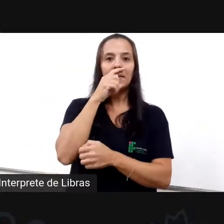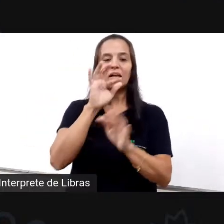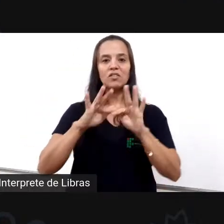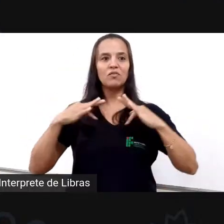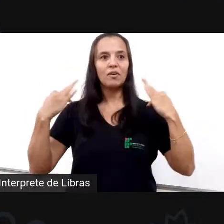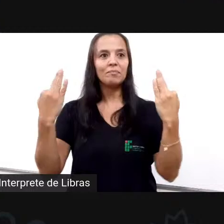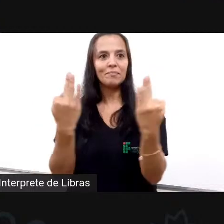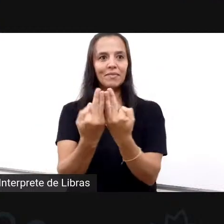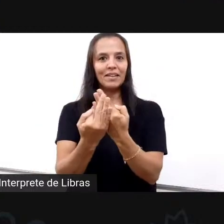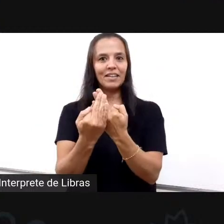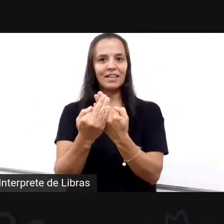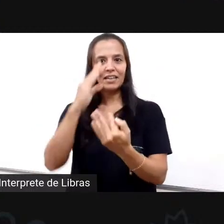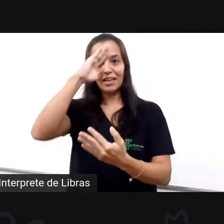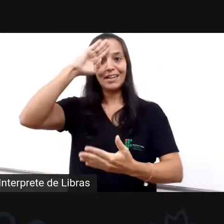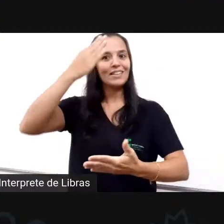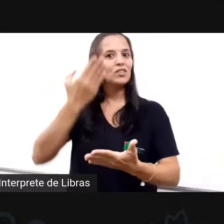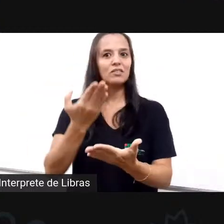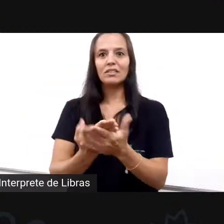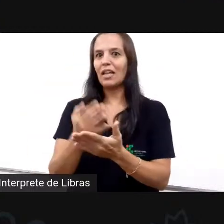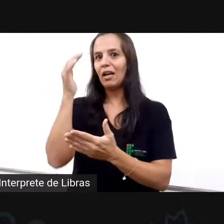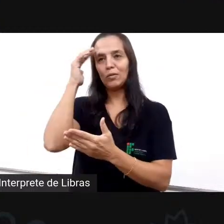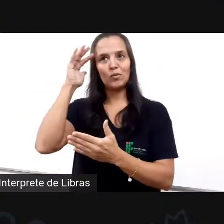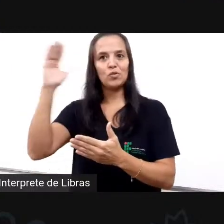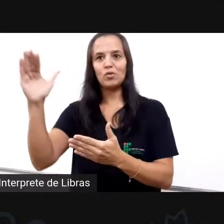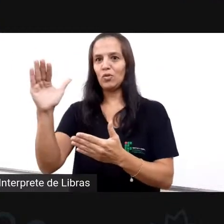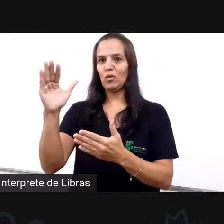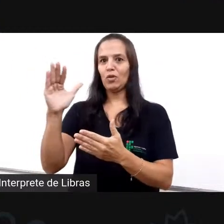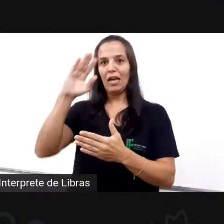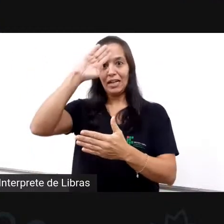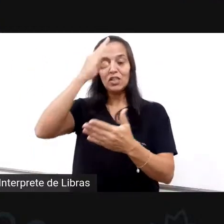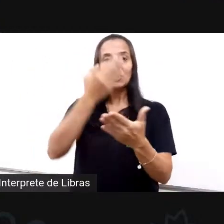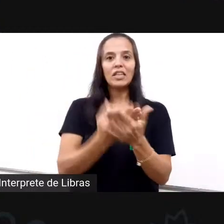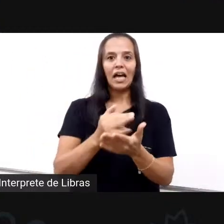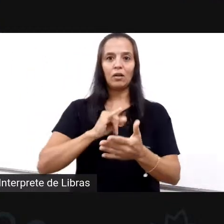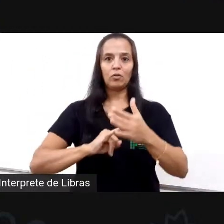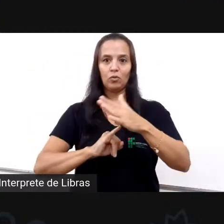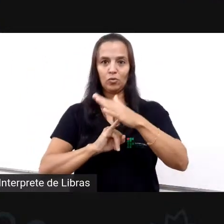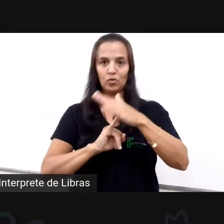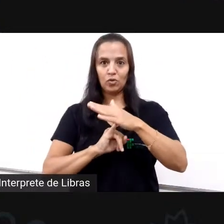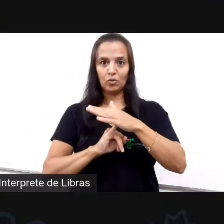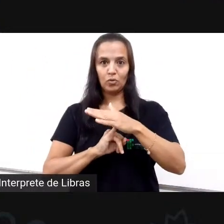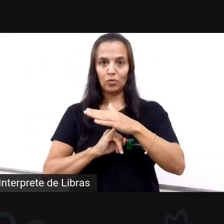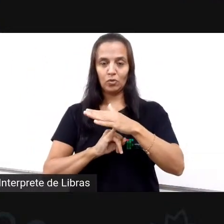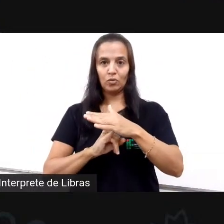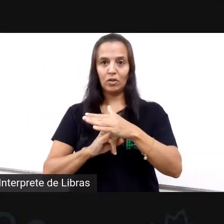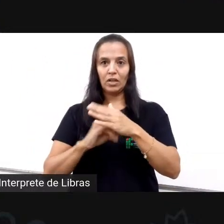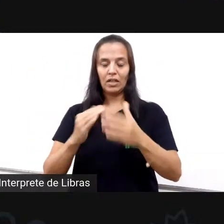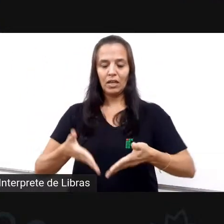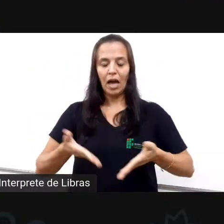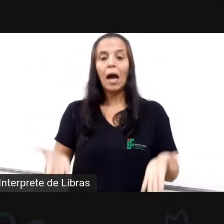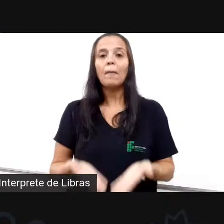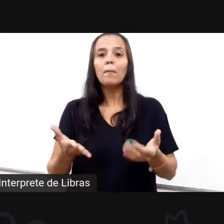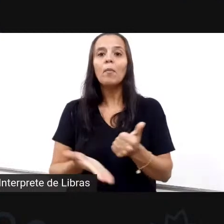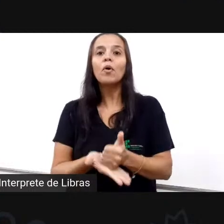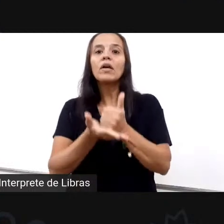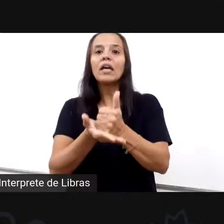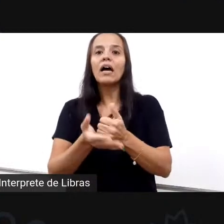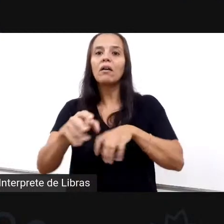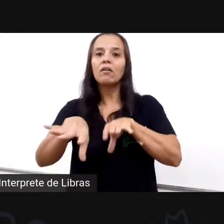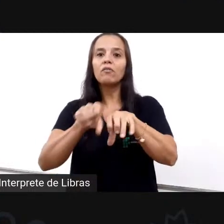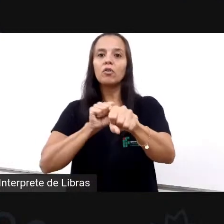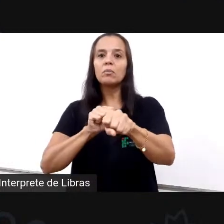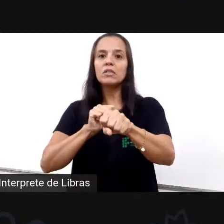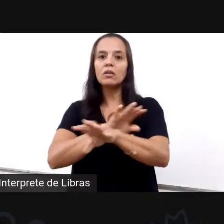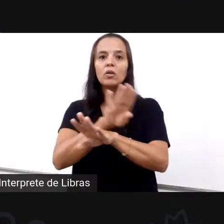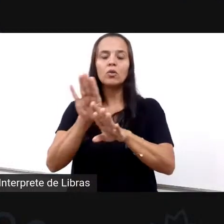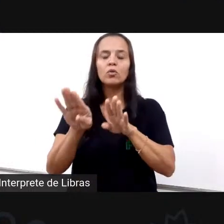nesse sonho de vocês e confiaram ao IFAR esse período fundamental de formação de vocês, a vocês por toda a